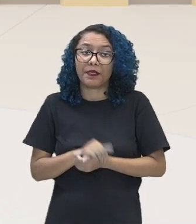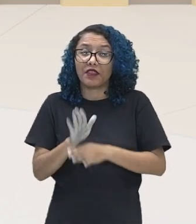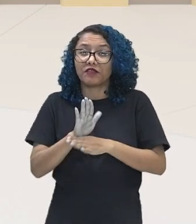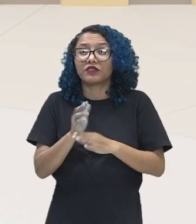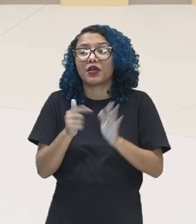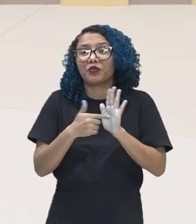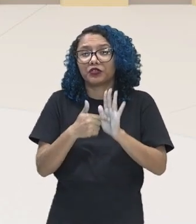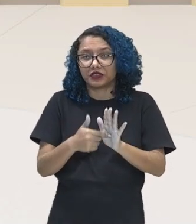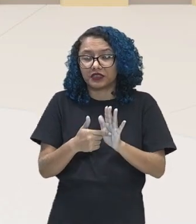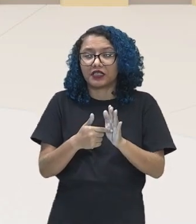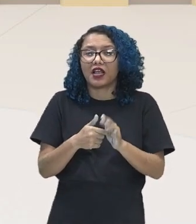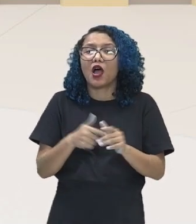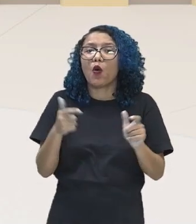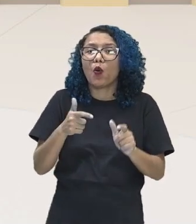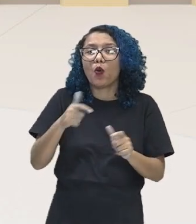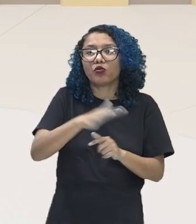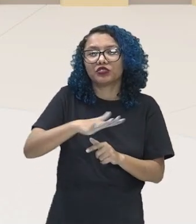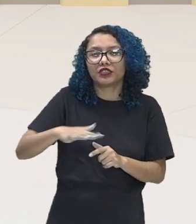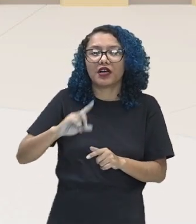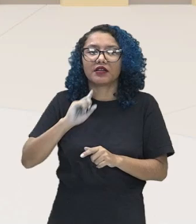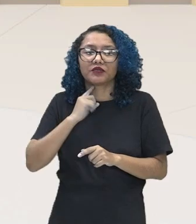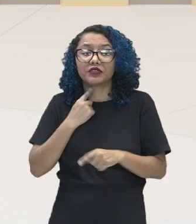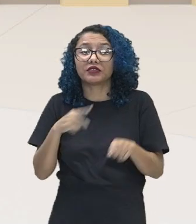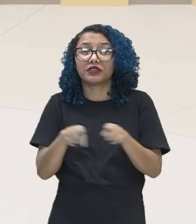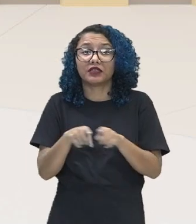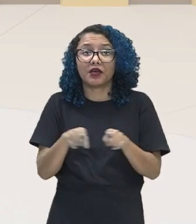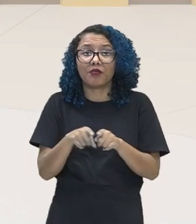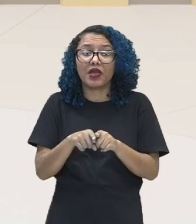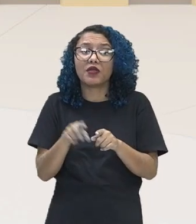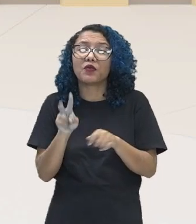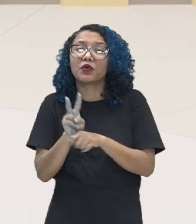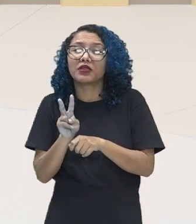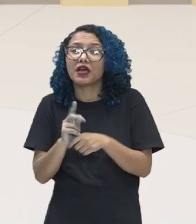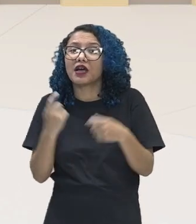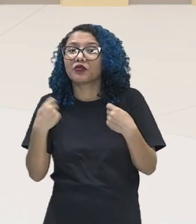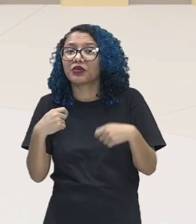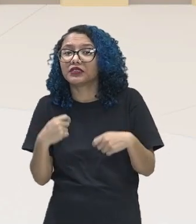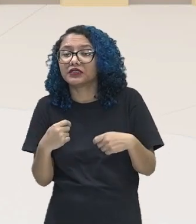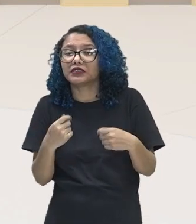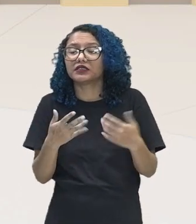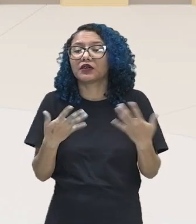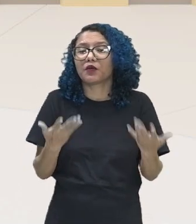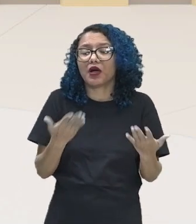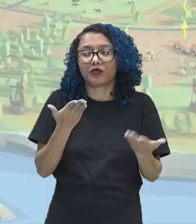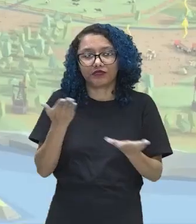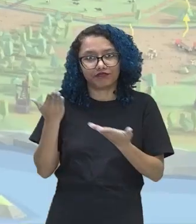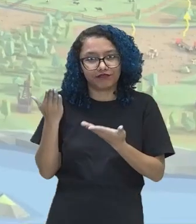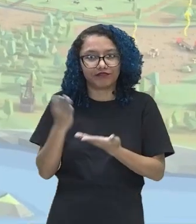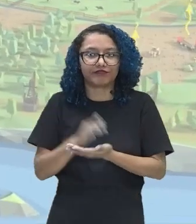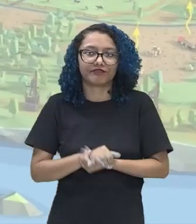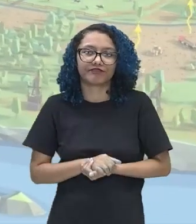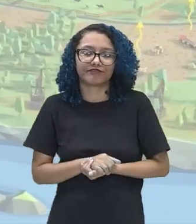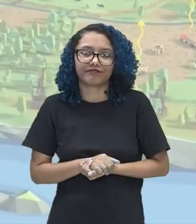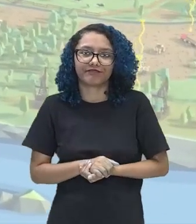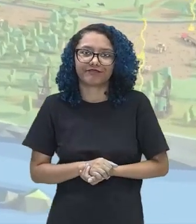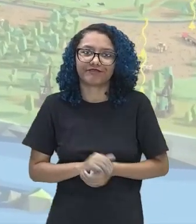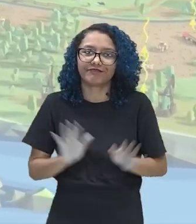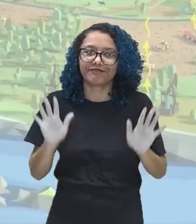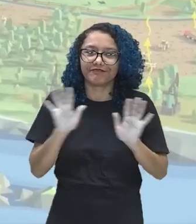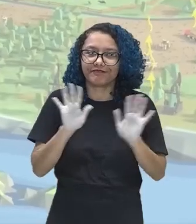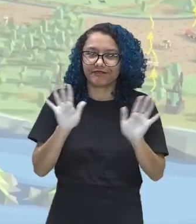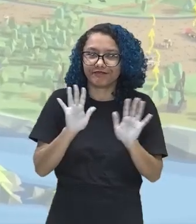de poluição e o que você pode também estar fazendo aí na sua comunidade. Dê uma olhada. Olá, professores